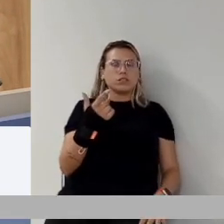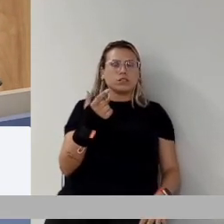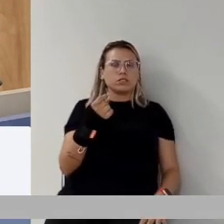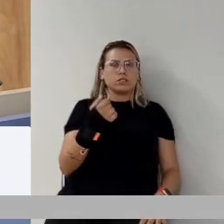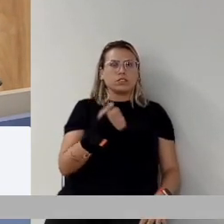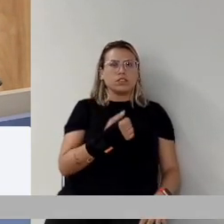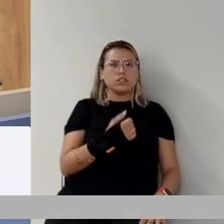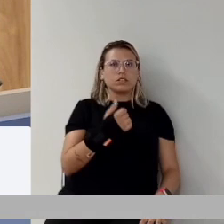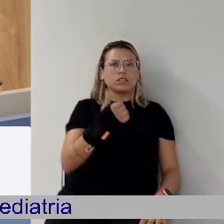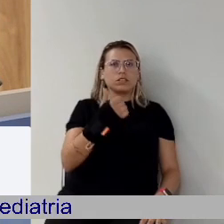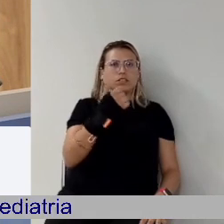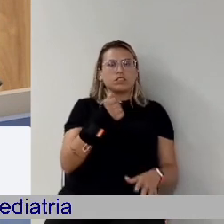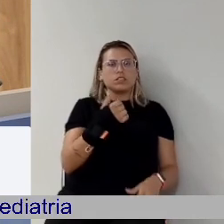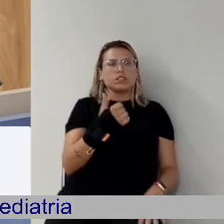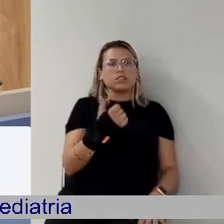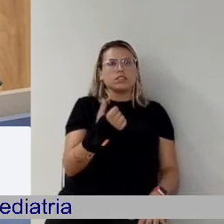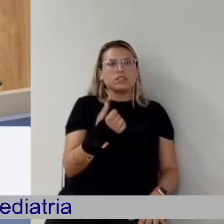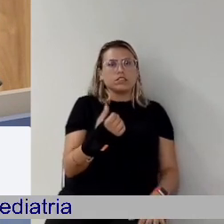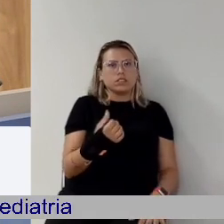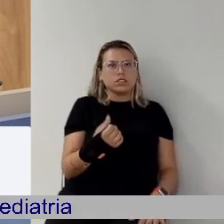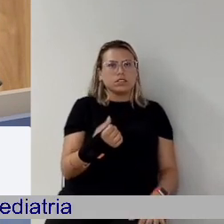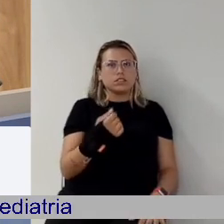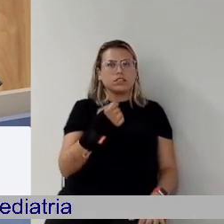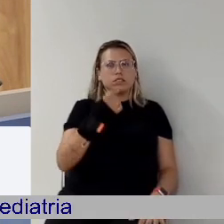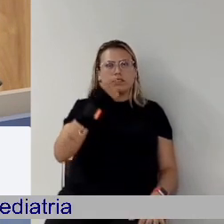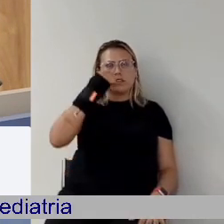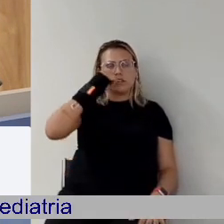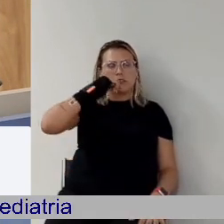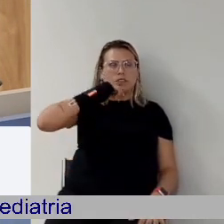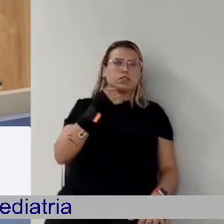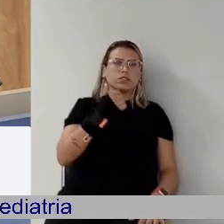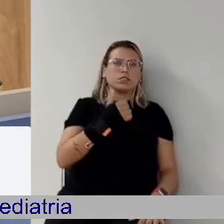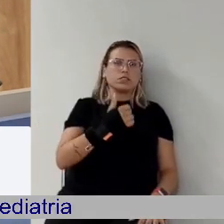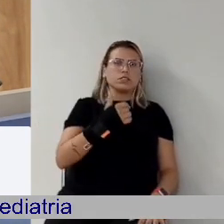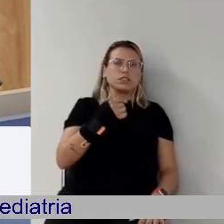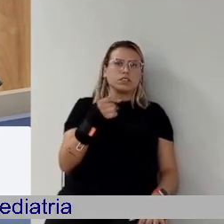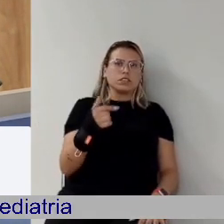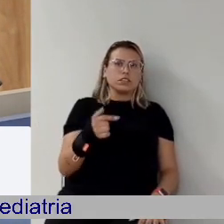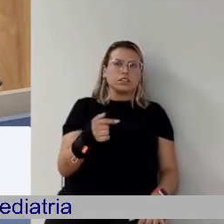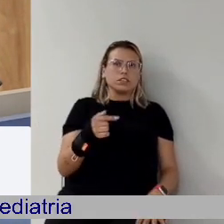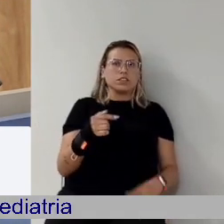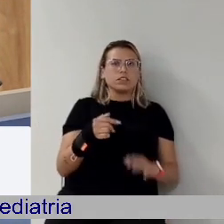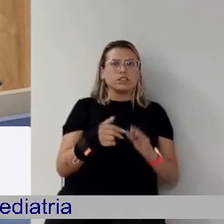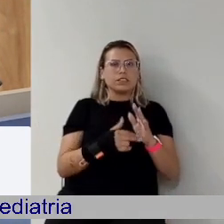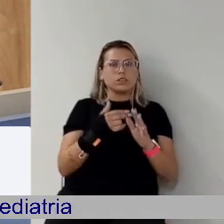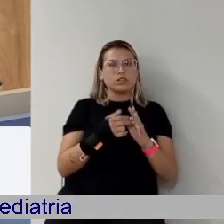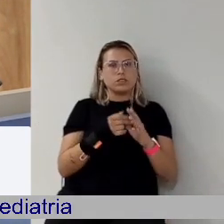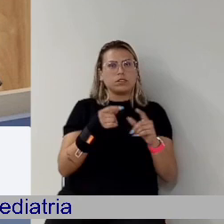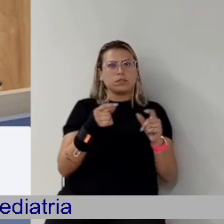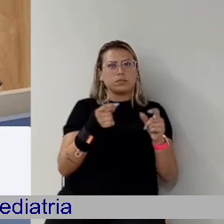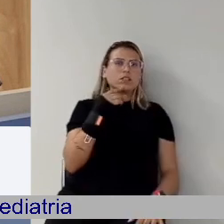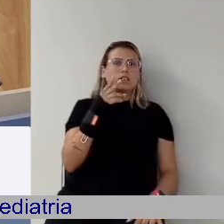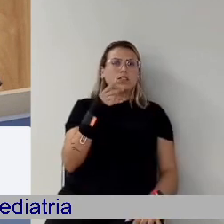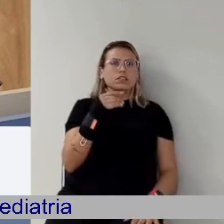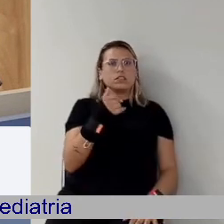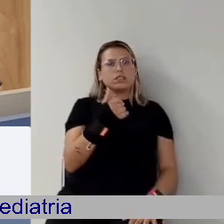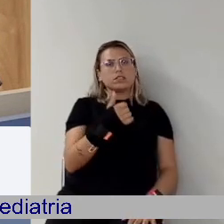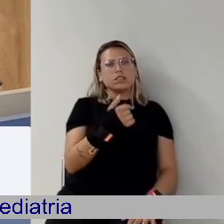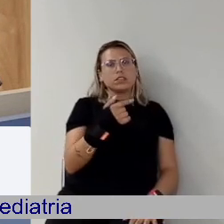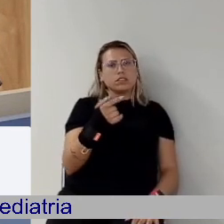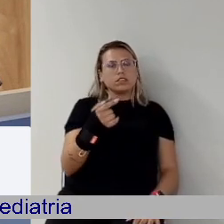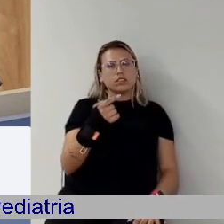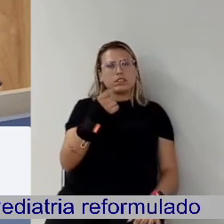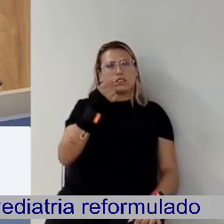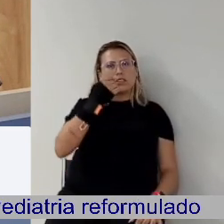14 C dia 16 endoscopia dia 16 pequenas cirurgias dermatológicas dia 17